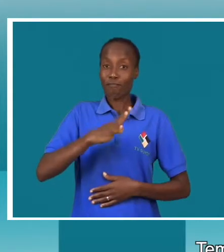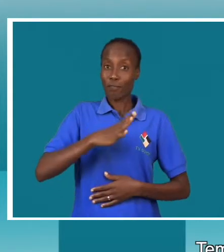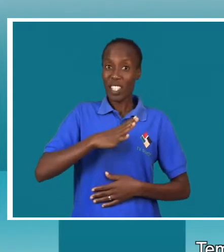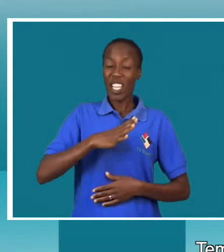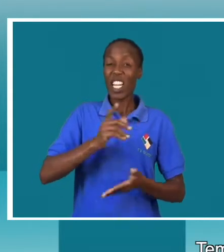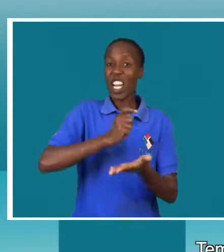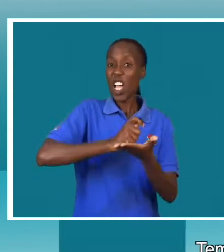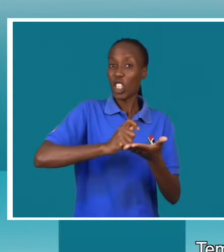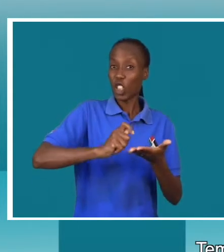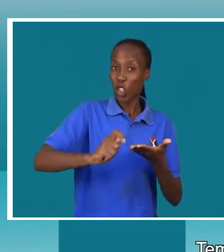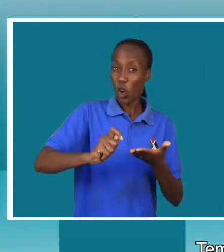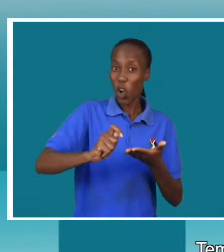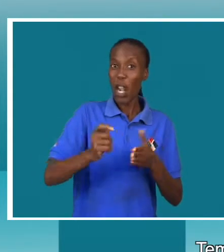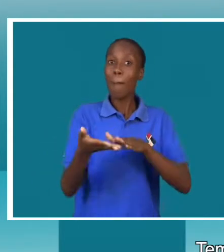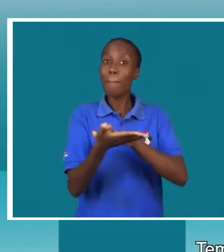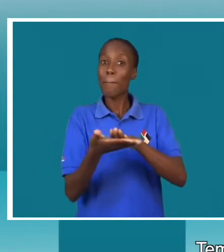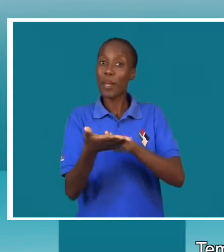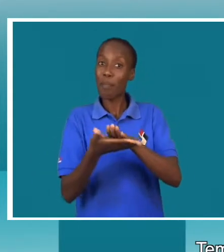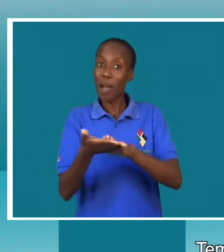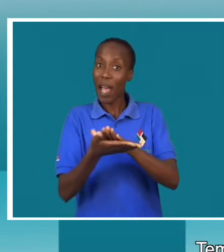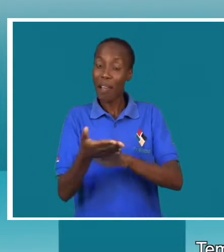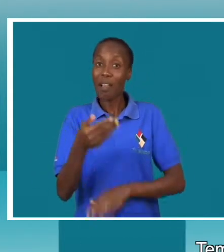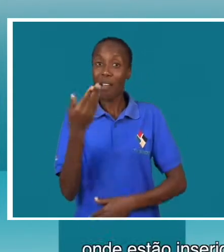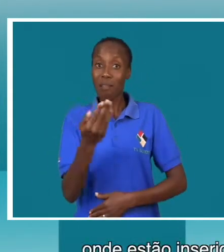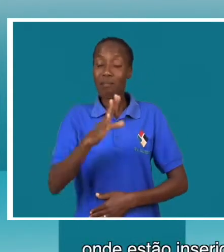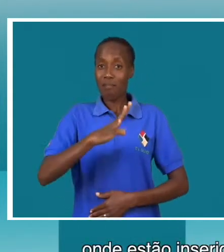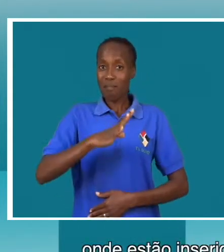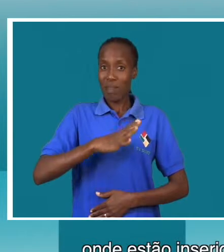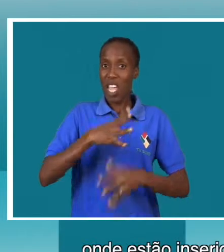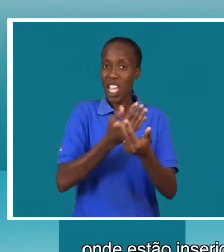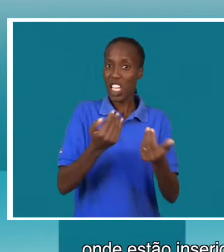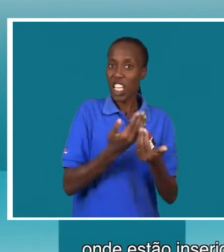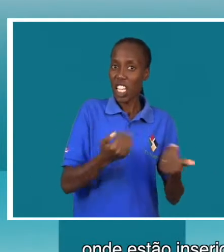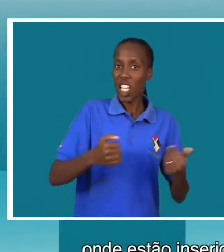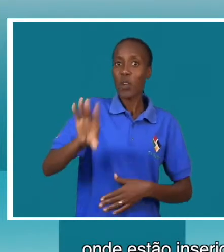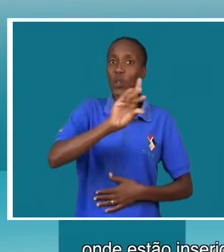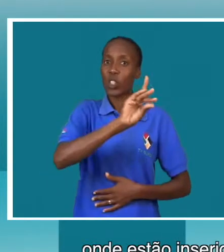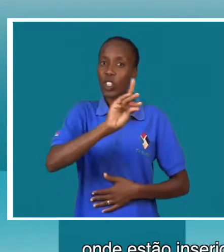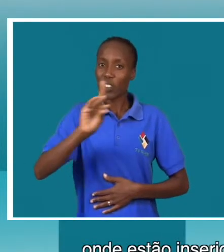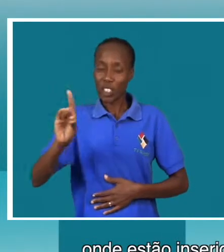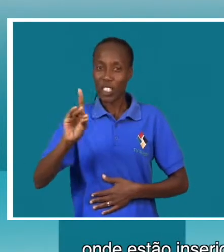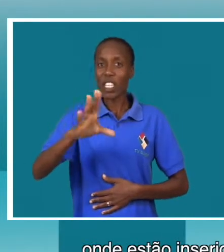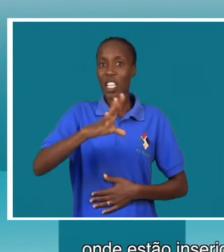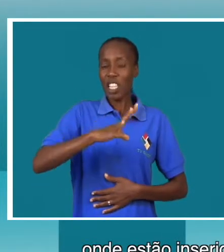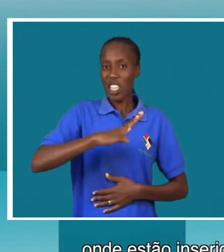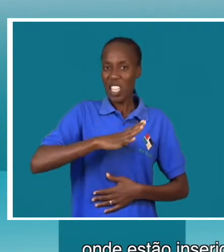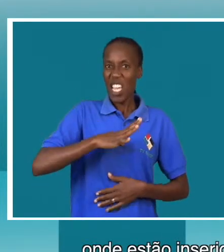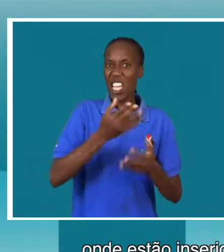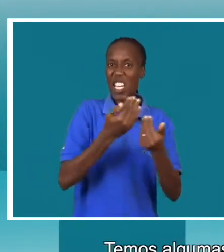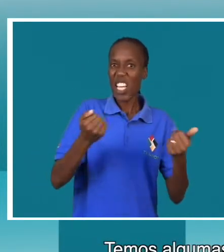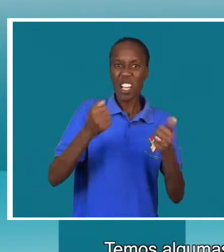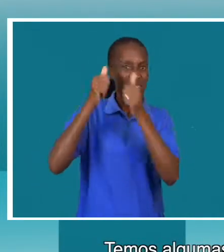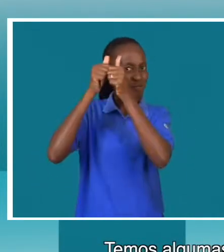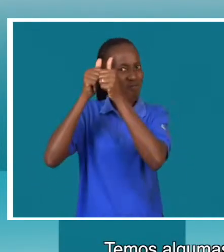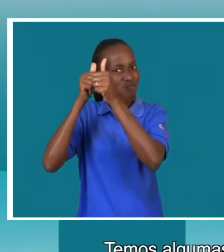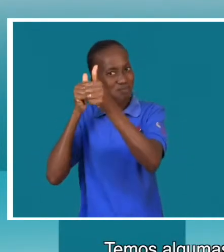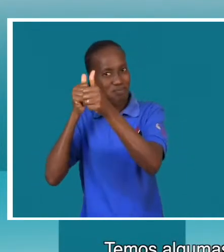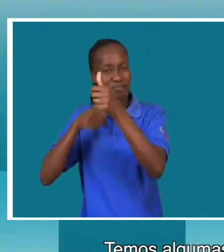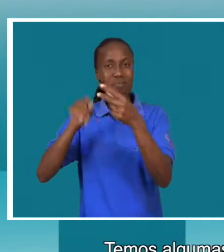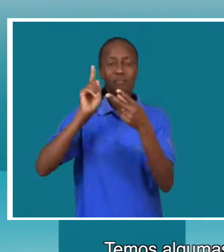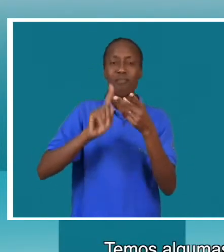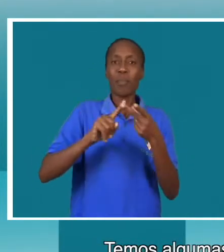uma turma de sucesso, né? Aí percebemos em gás, onde estão inseridas algumas crianças com deficiência. Temos algumas